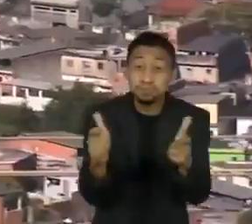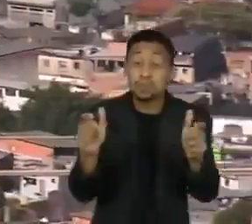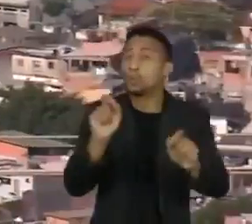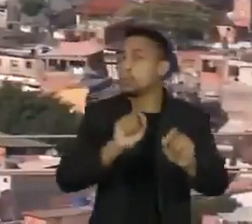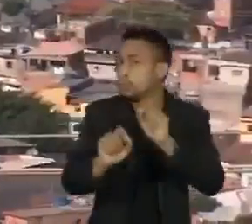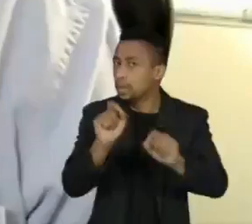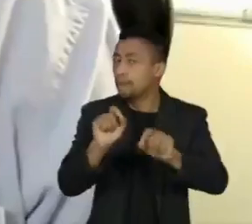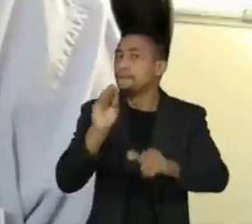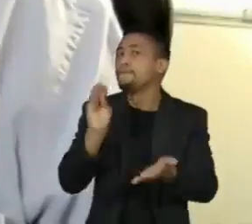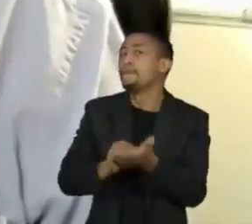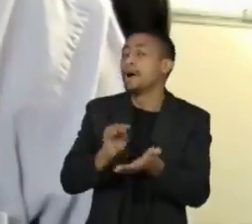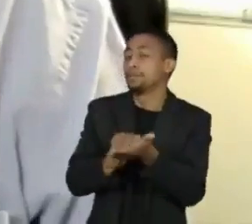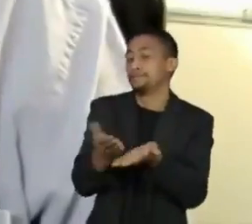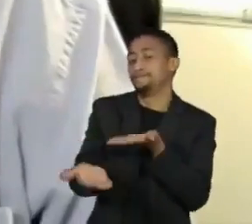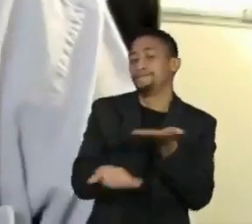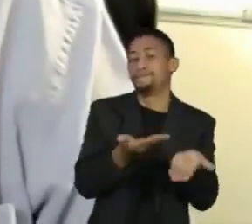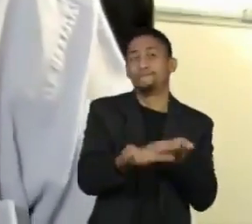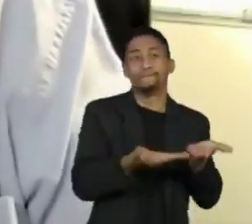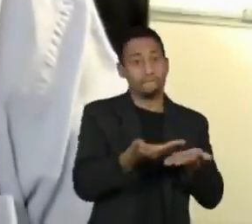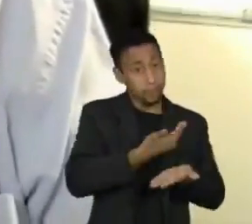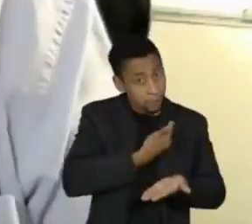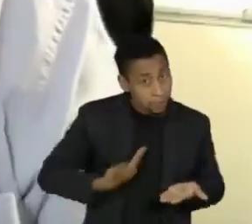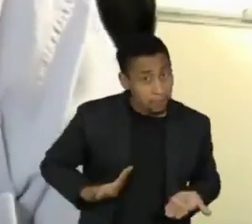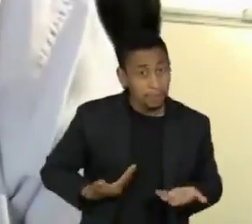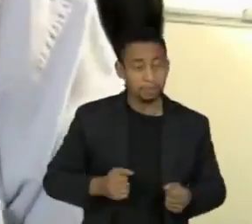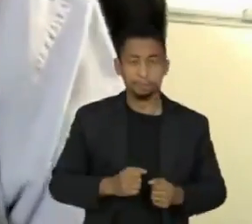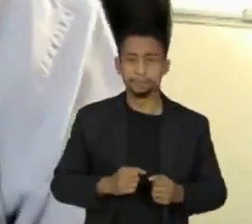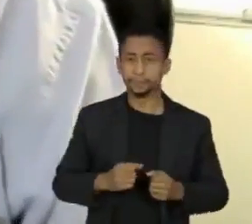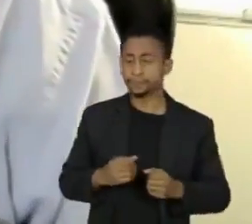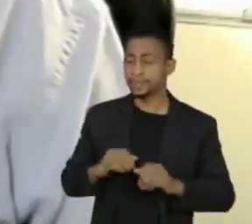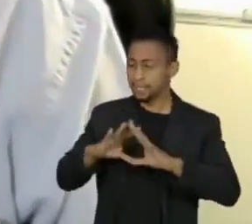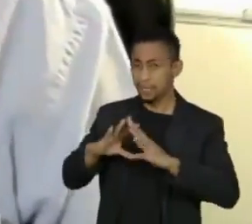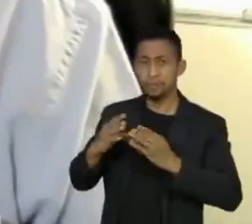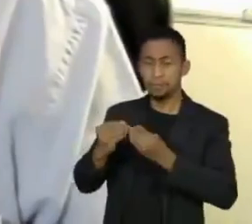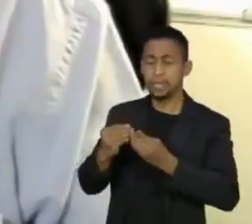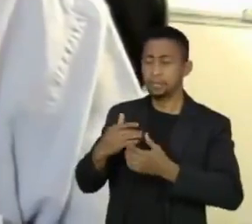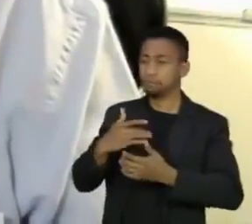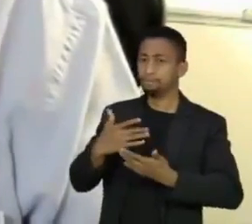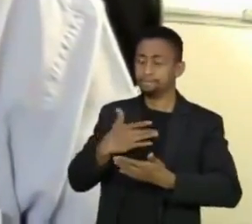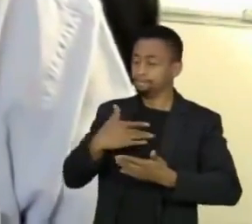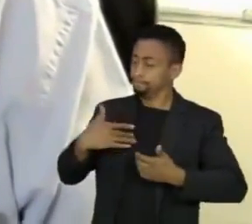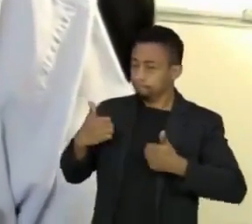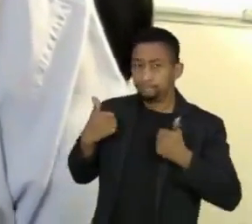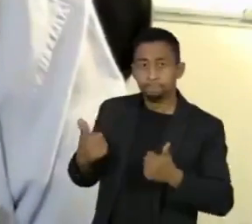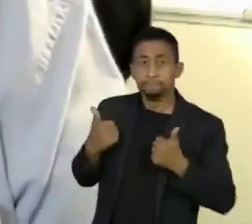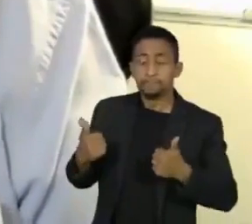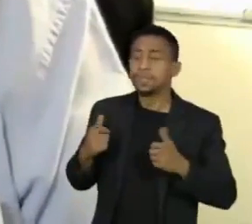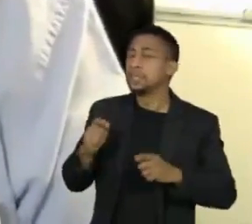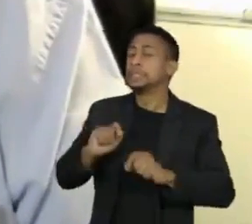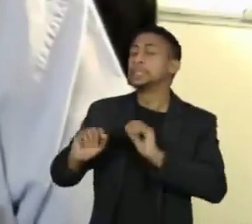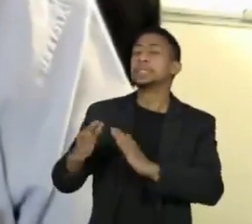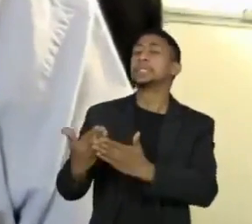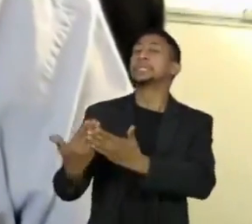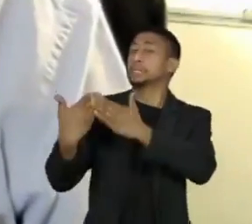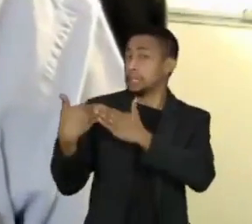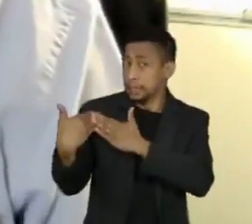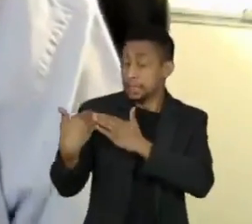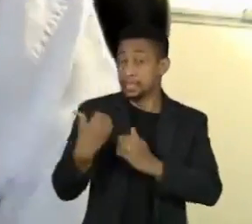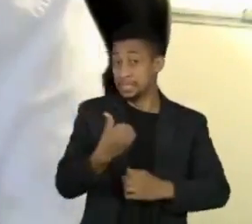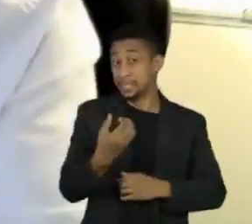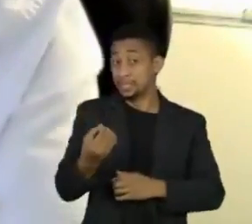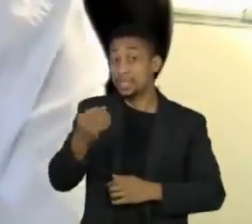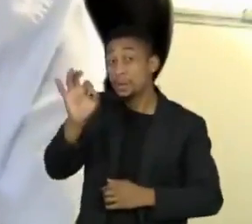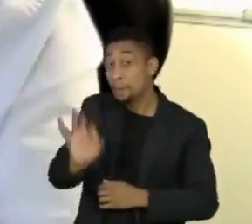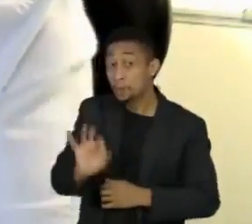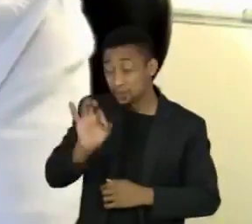de serviços. O bem-estar da família vai depender cerca de 60% do dinheiro no bolso.